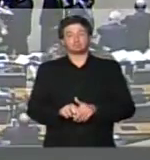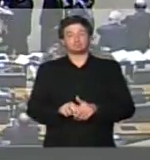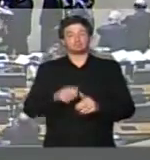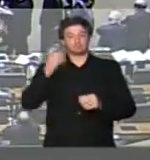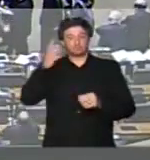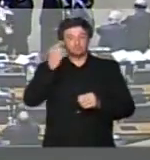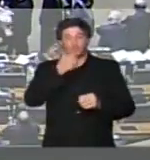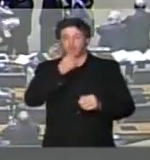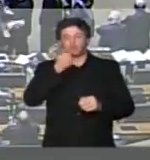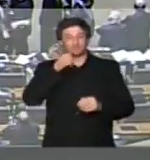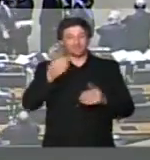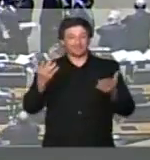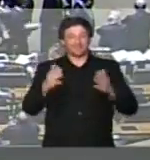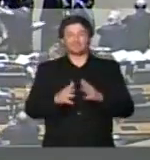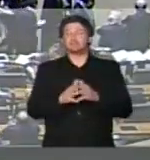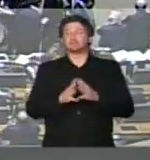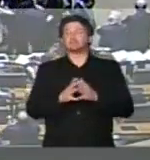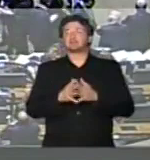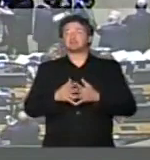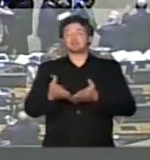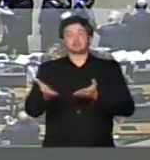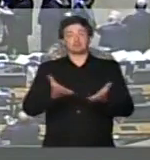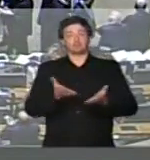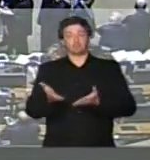deputadas deputados